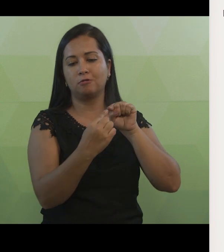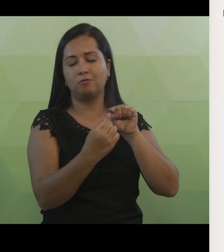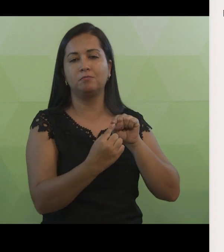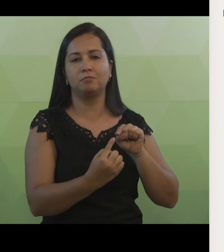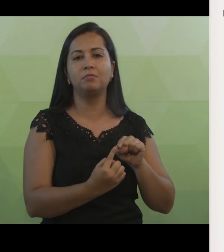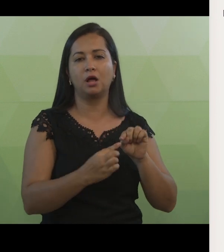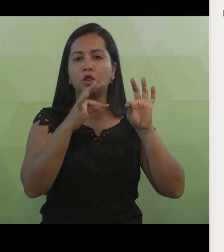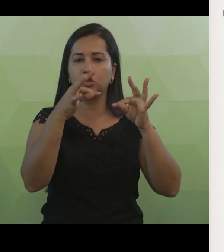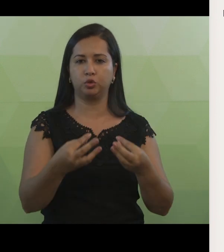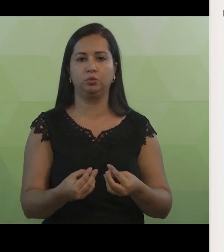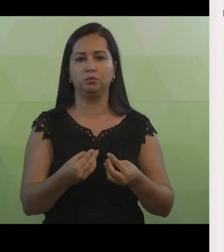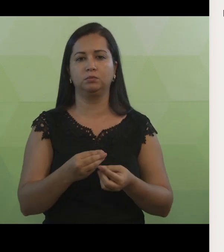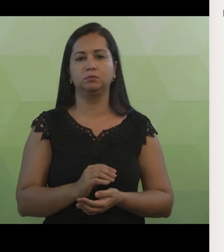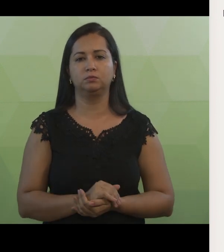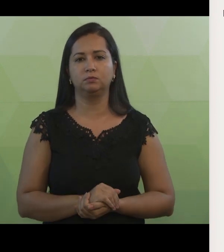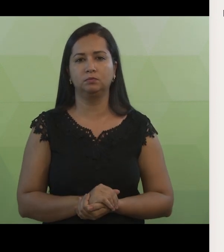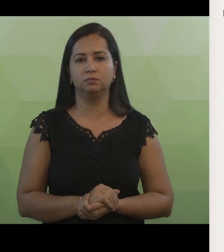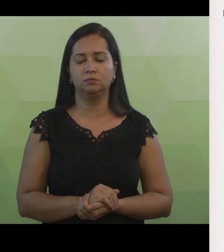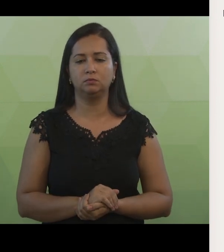Segurança da Informação.